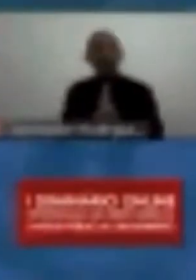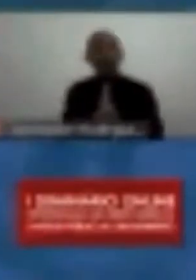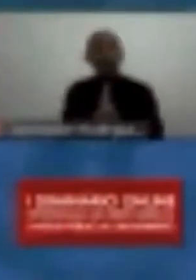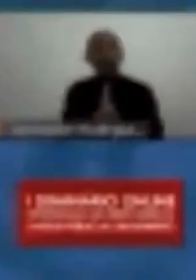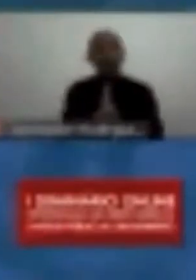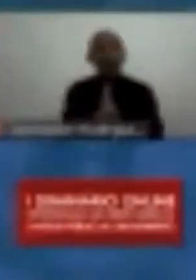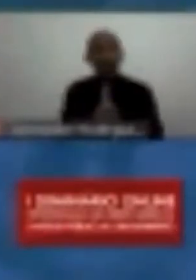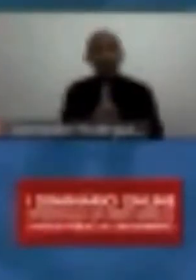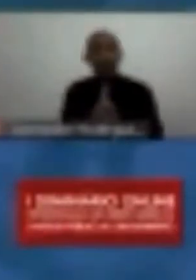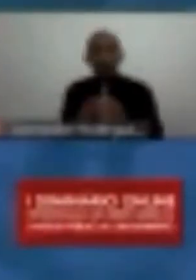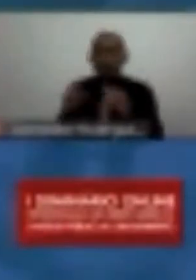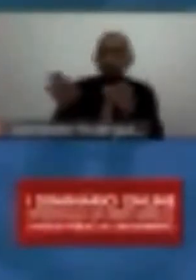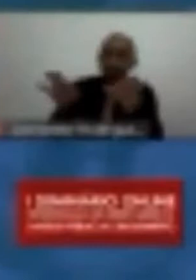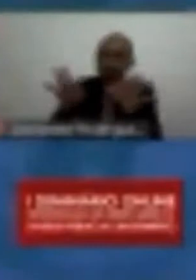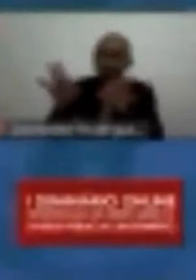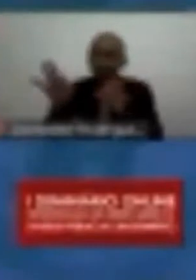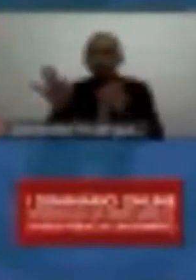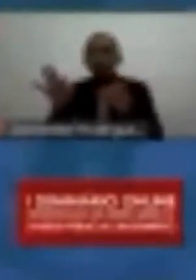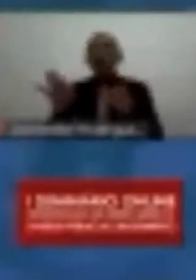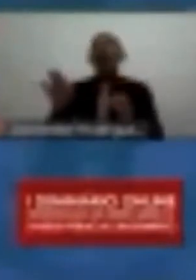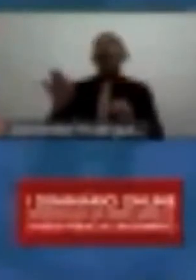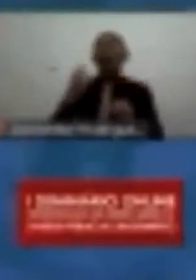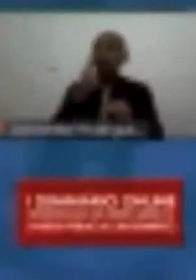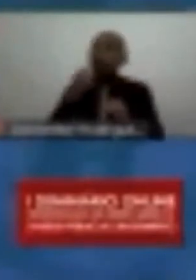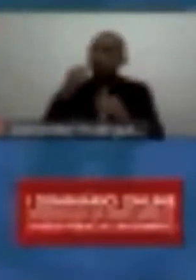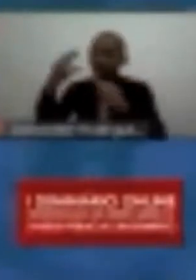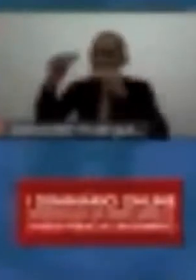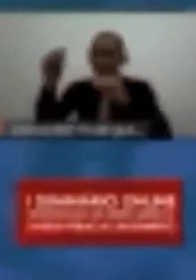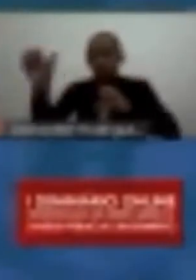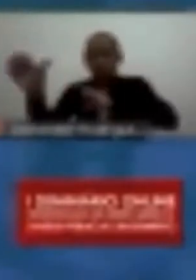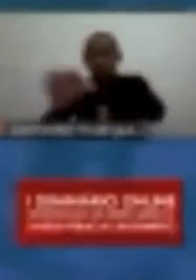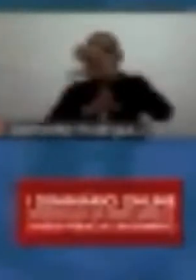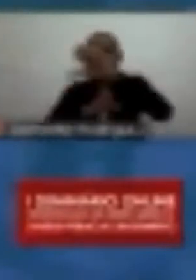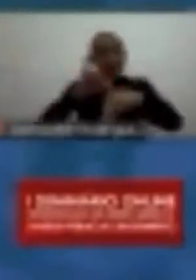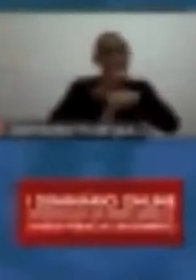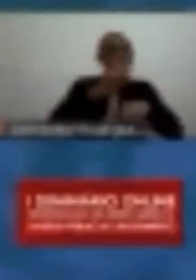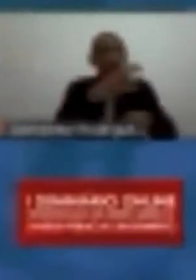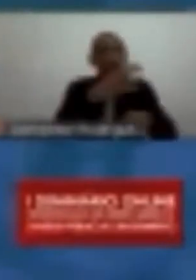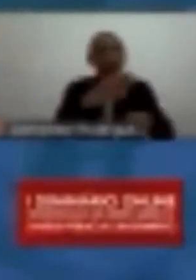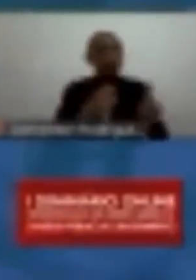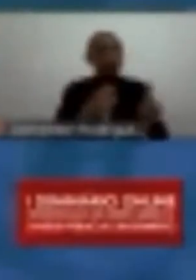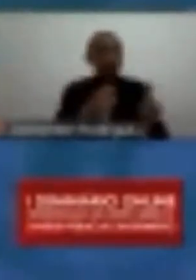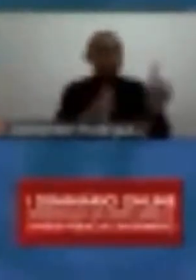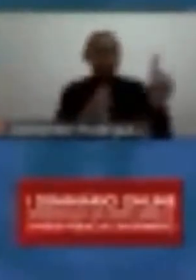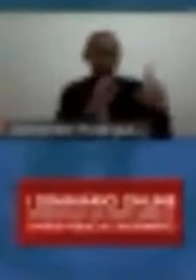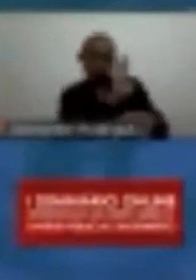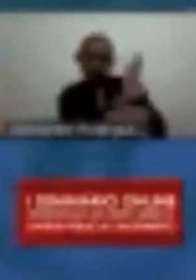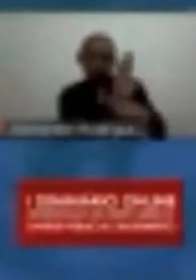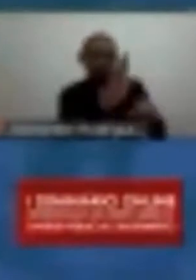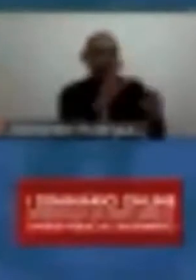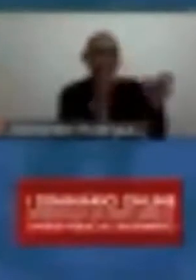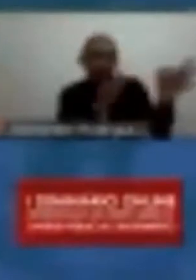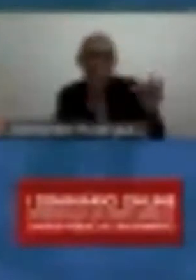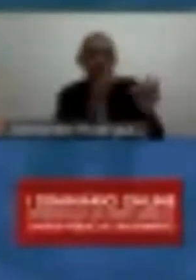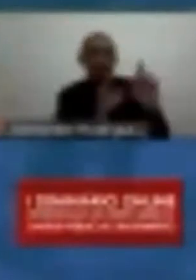transformou a gestão do sangue do paciente como uma política de saúde pública. Então, eles criaram